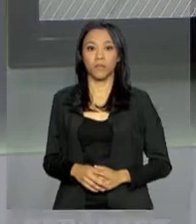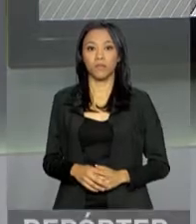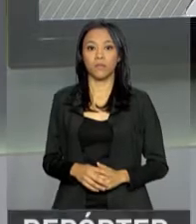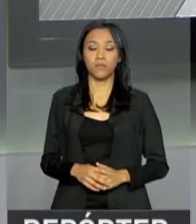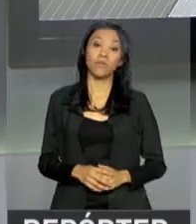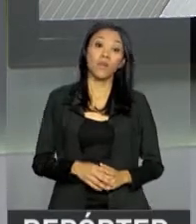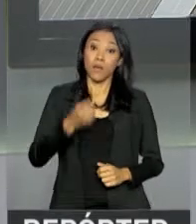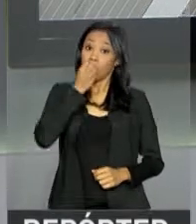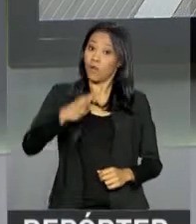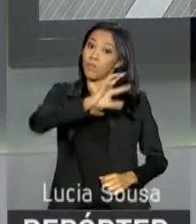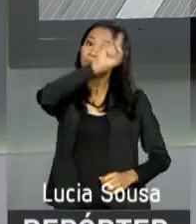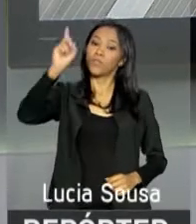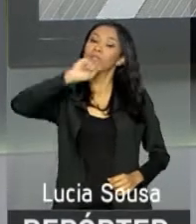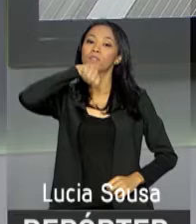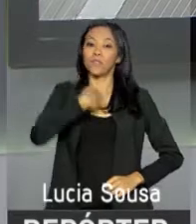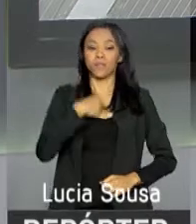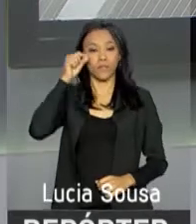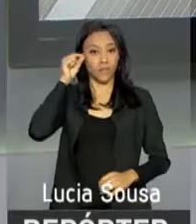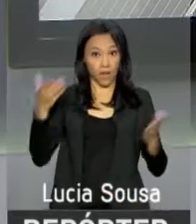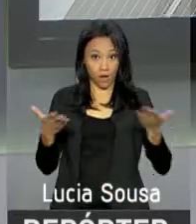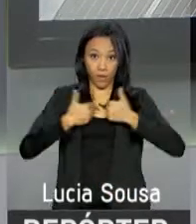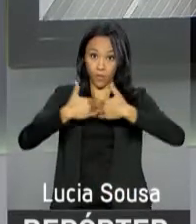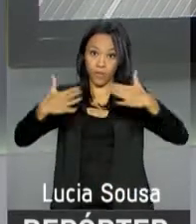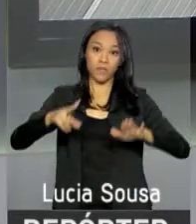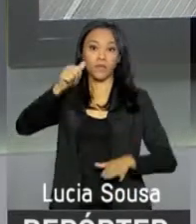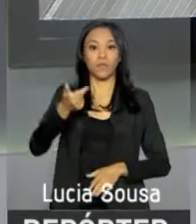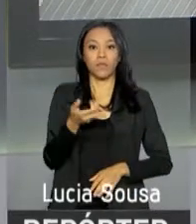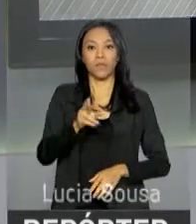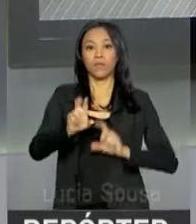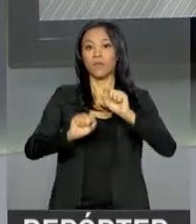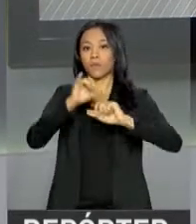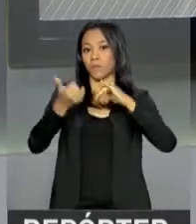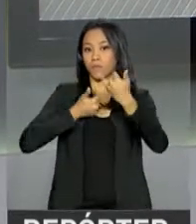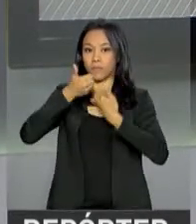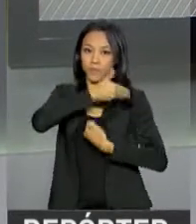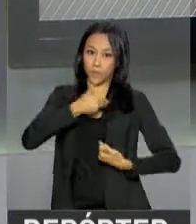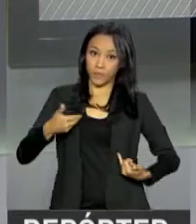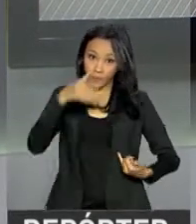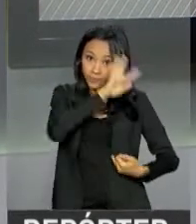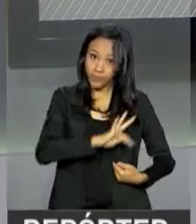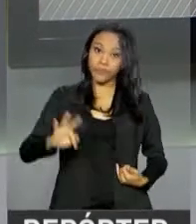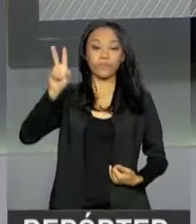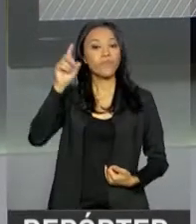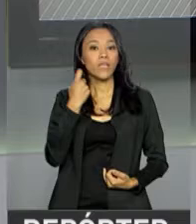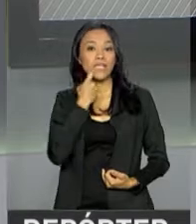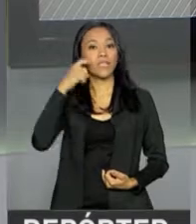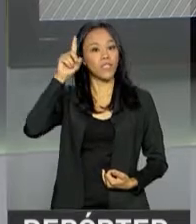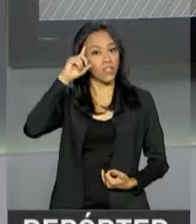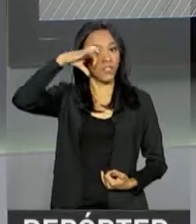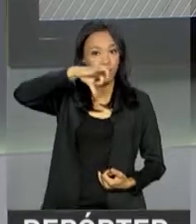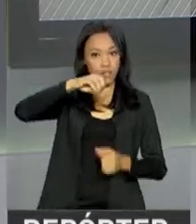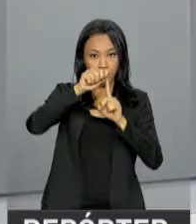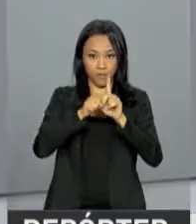olá bom dia eu sou thaíssa dias e começa agora o repórter nbr com as notícias do governo federal desta sexta feira 9